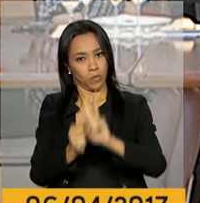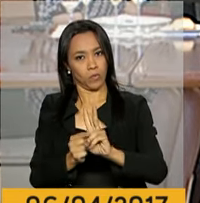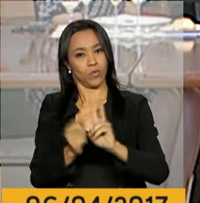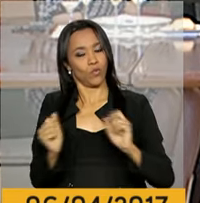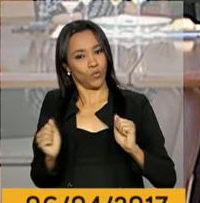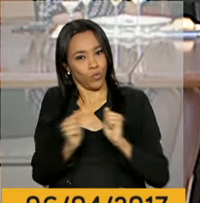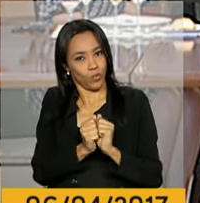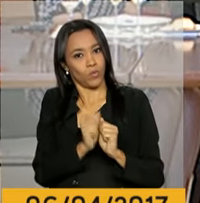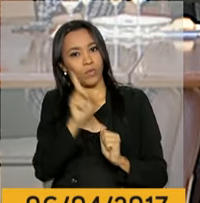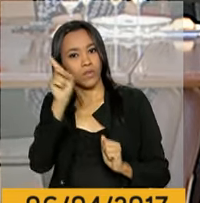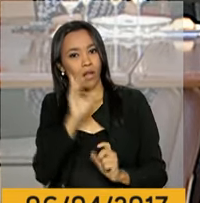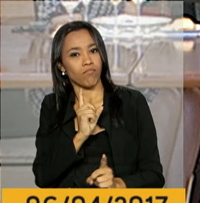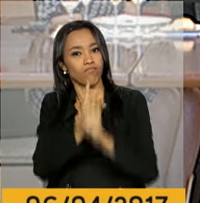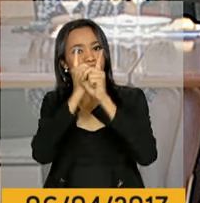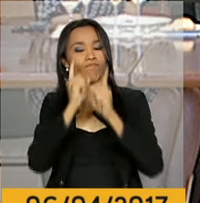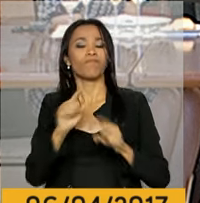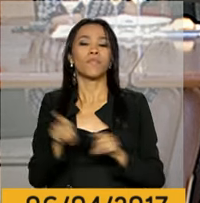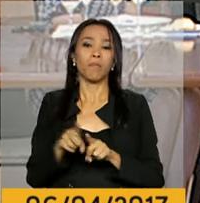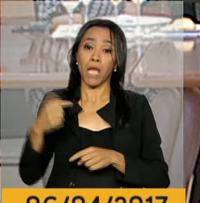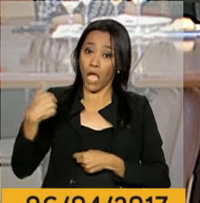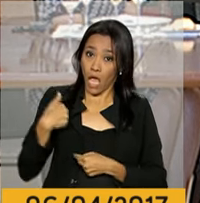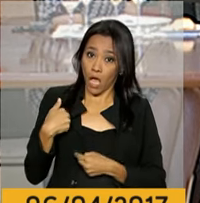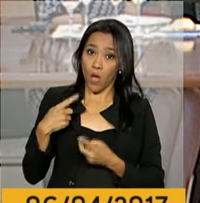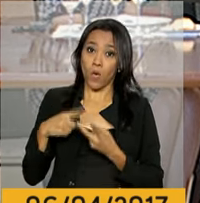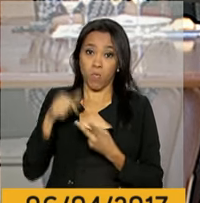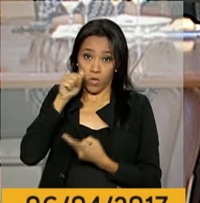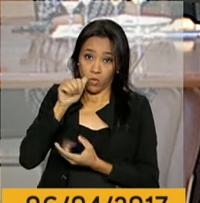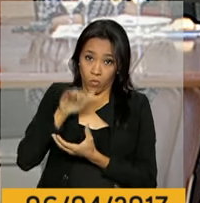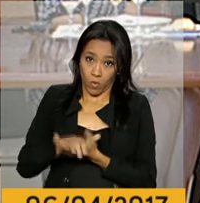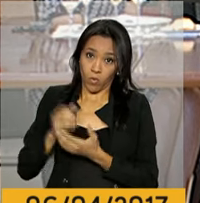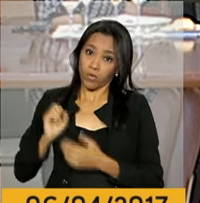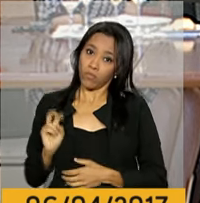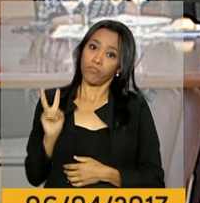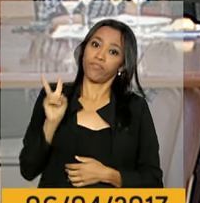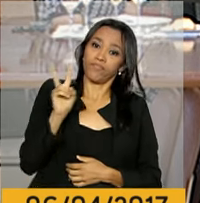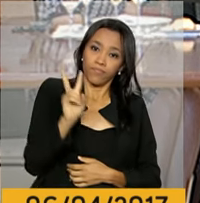estivemos juntos. A rainha e eu